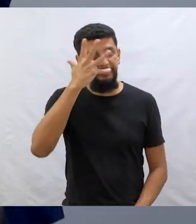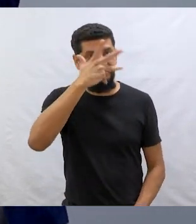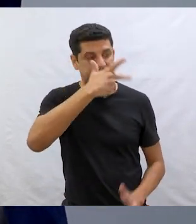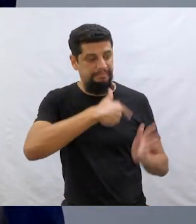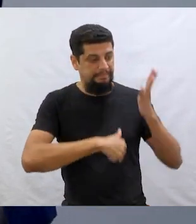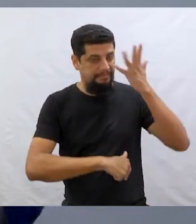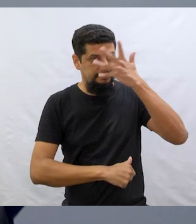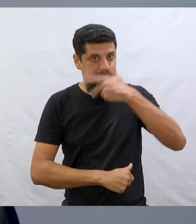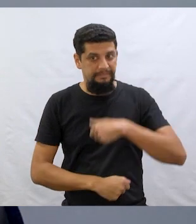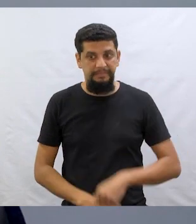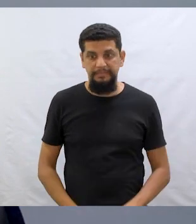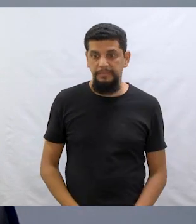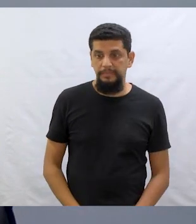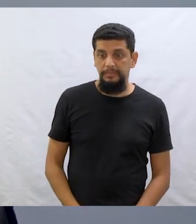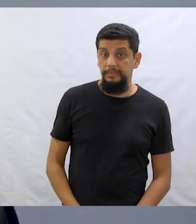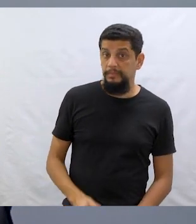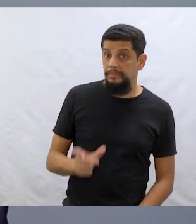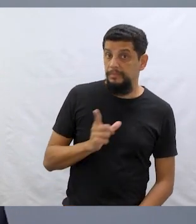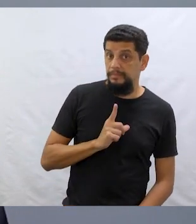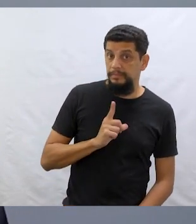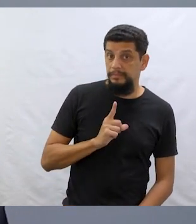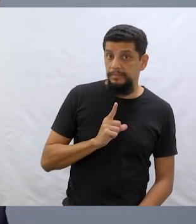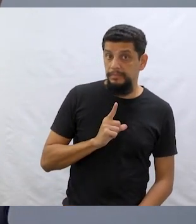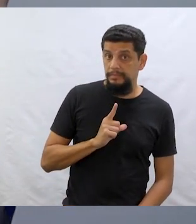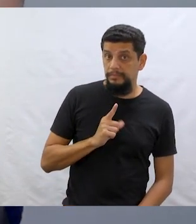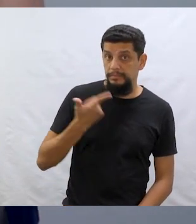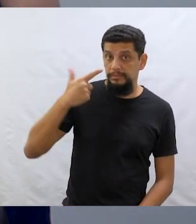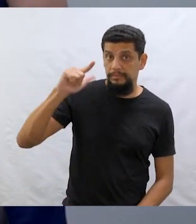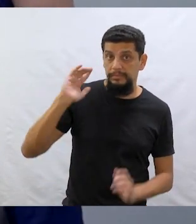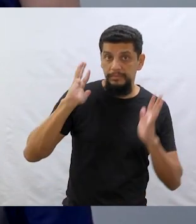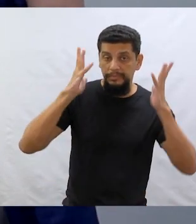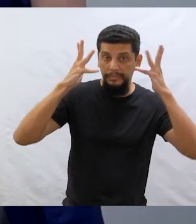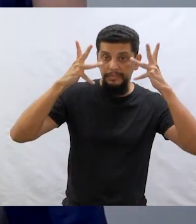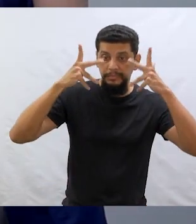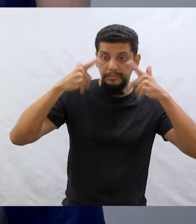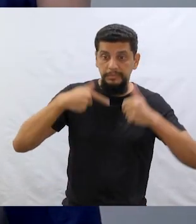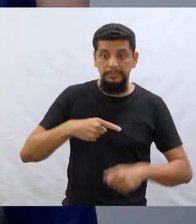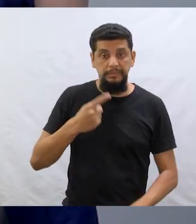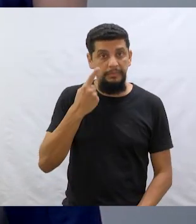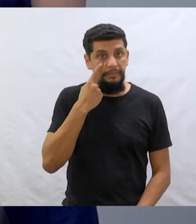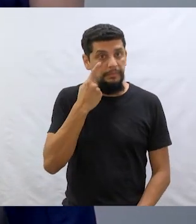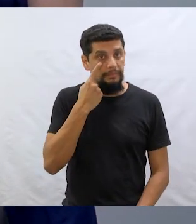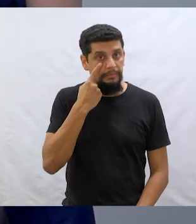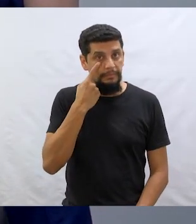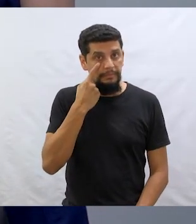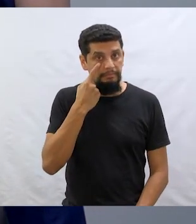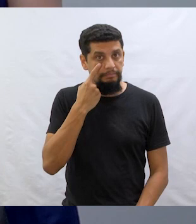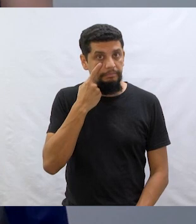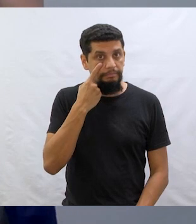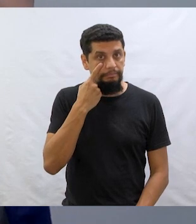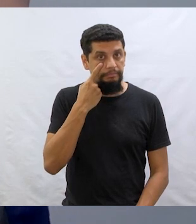bonito. E tem aqui agora... Olha esta!